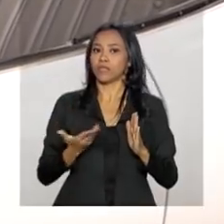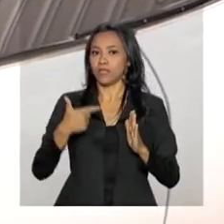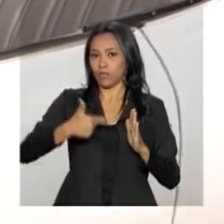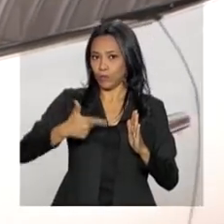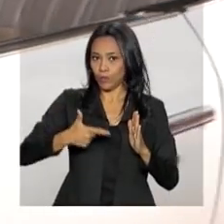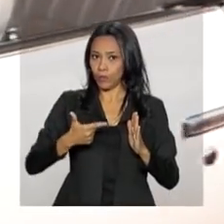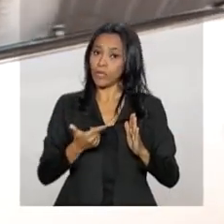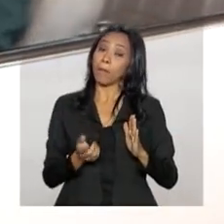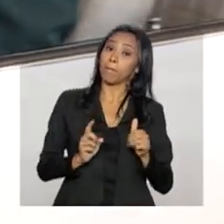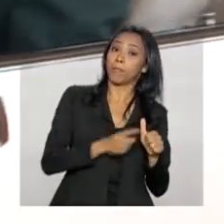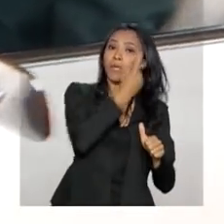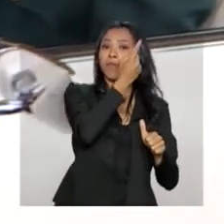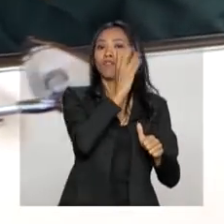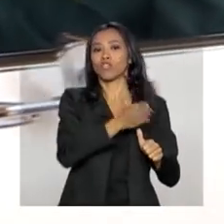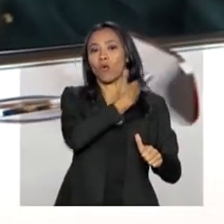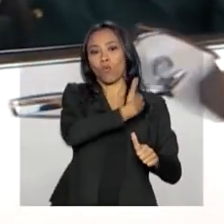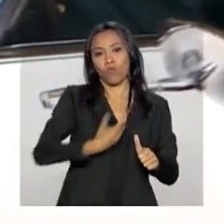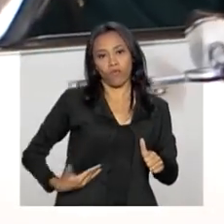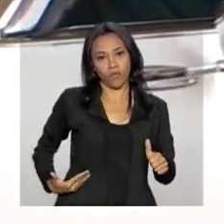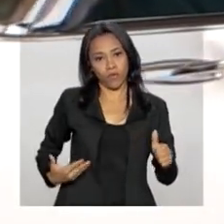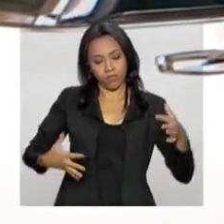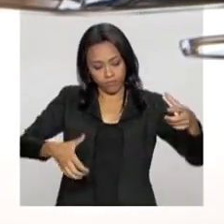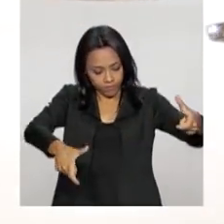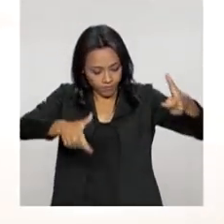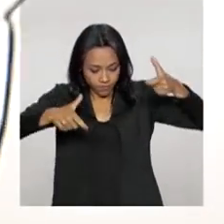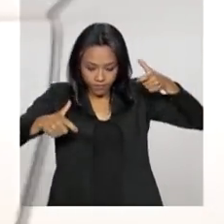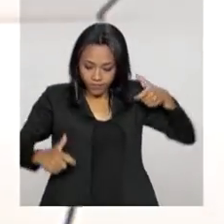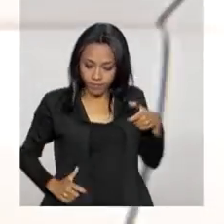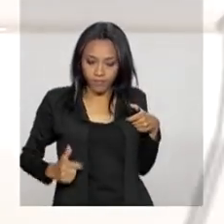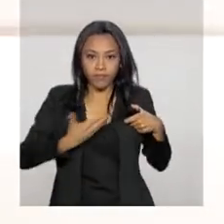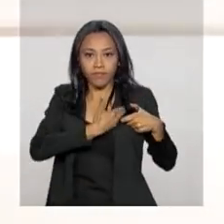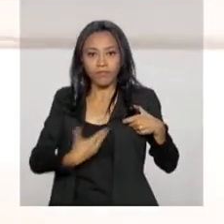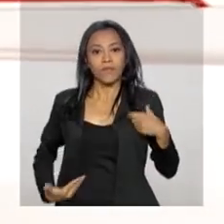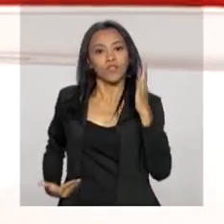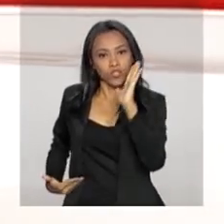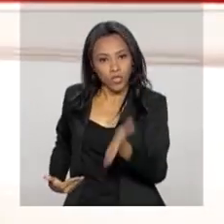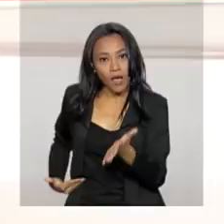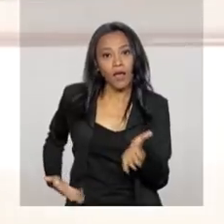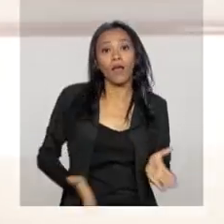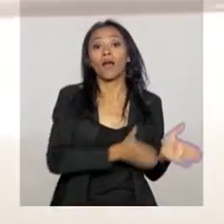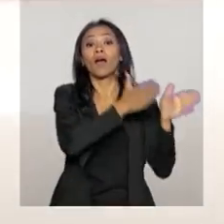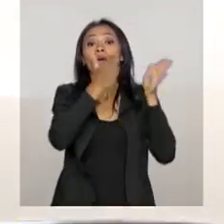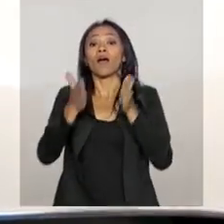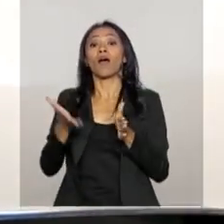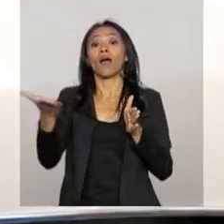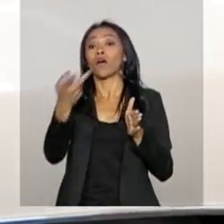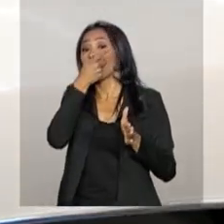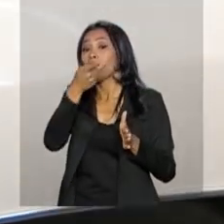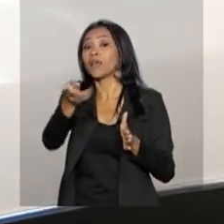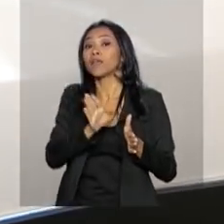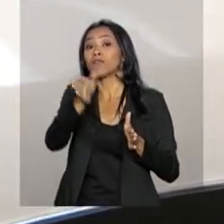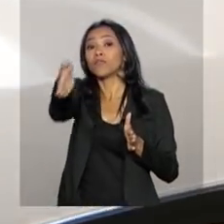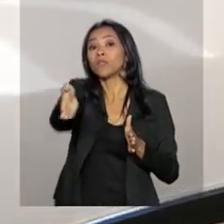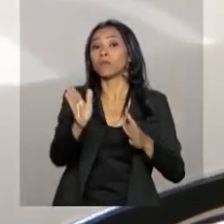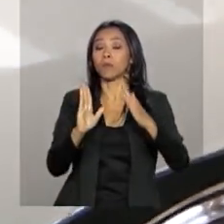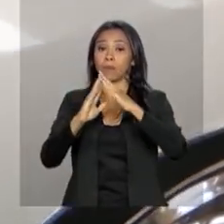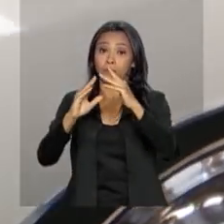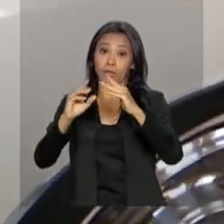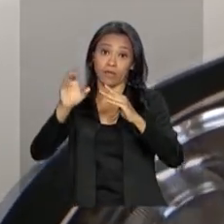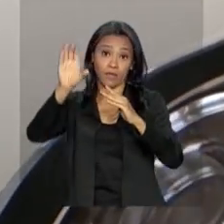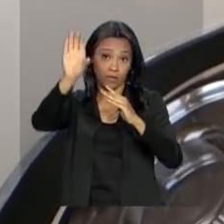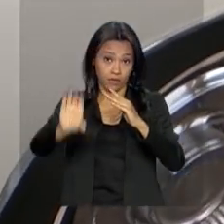posse aconteceu no palácio Delos Lopes e esta Catedral fica cerca de 2 Km ali do Palácio